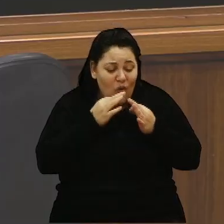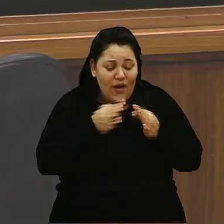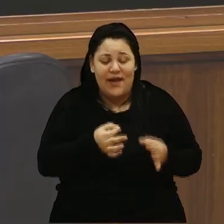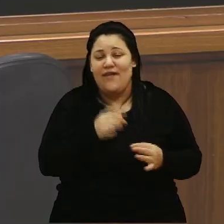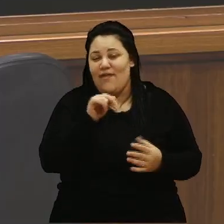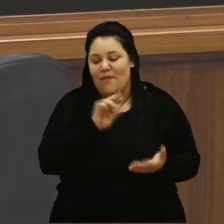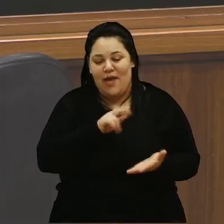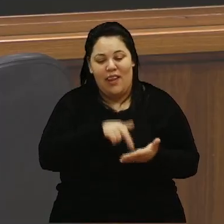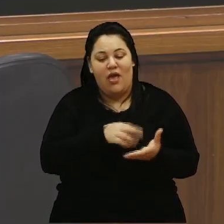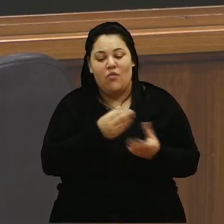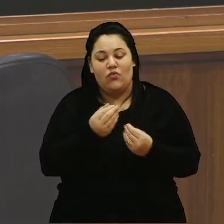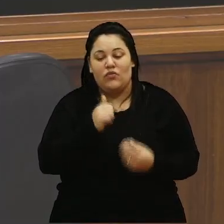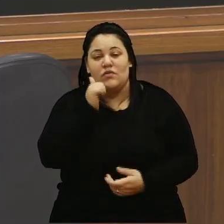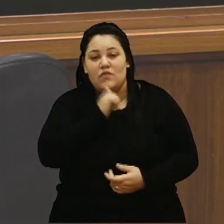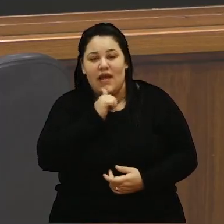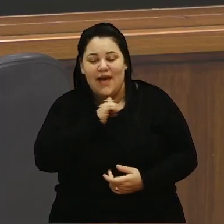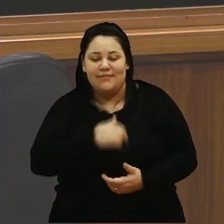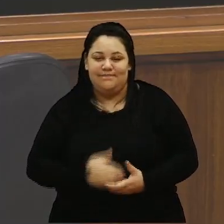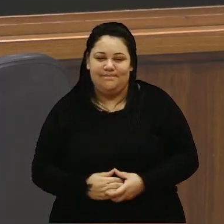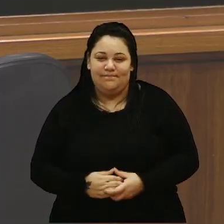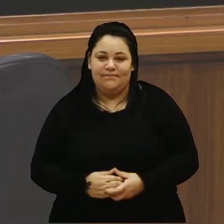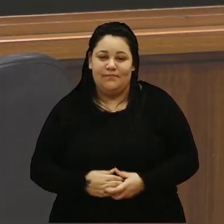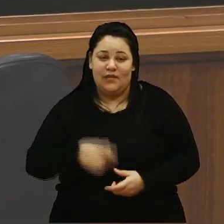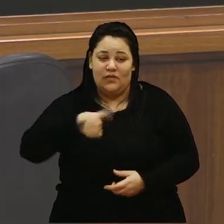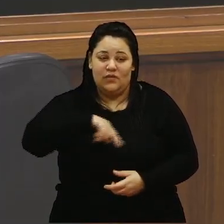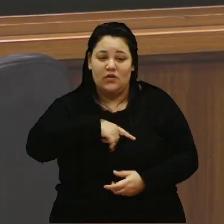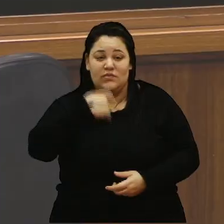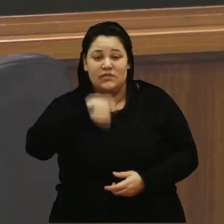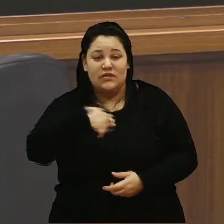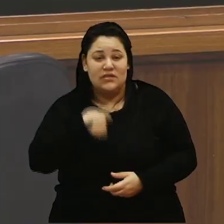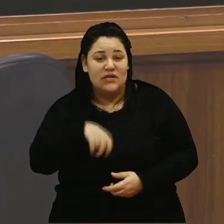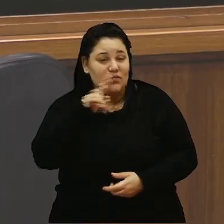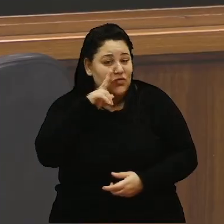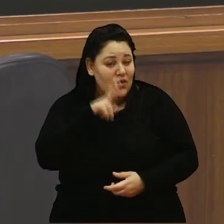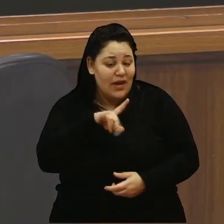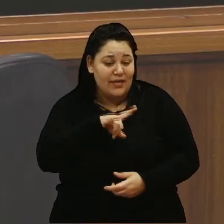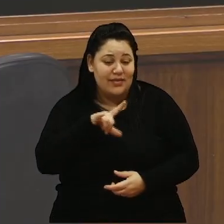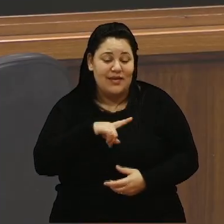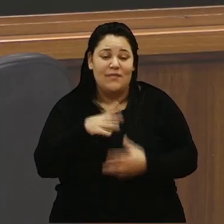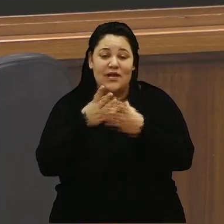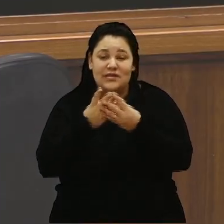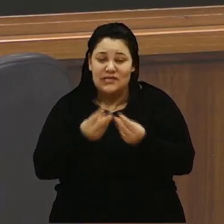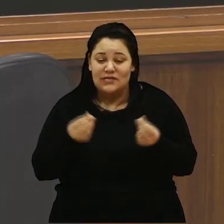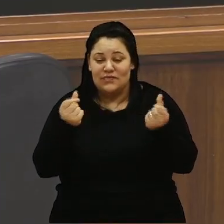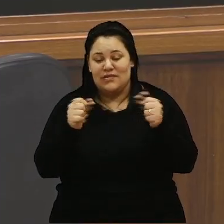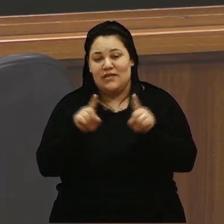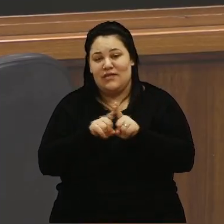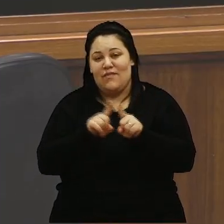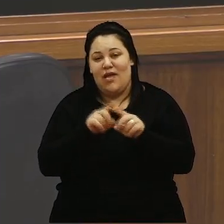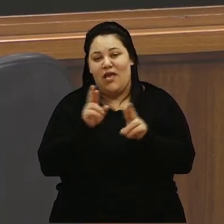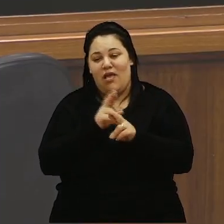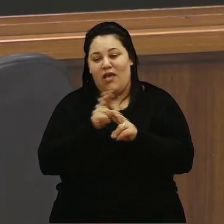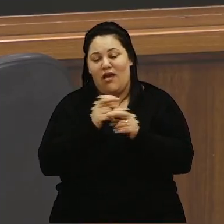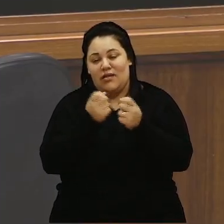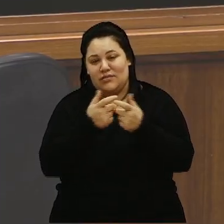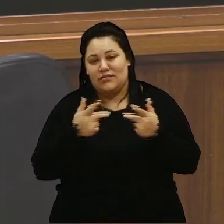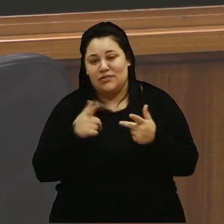muitas mulheres. Então, a gente precisa olhar com sensibilidade para essa questão e, principalmente,